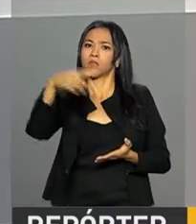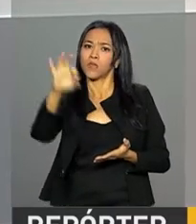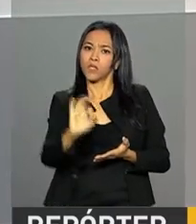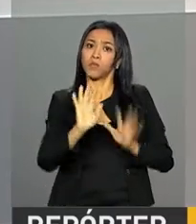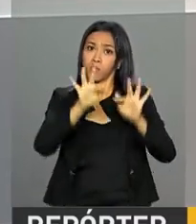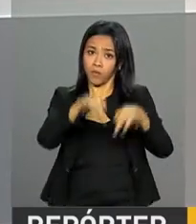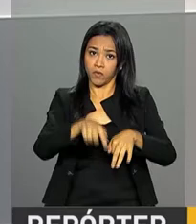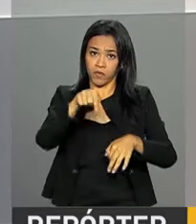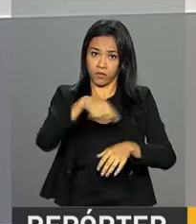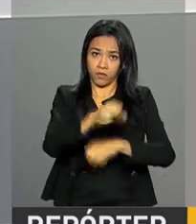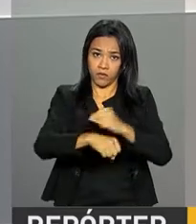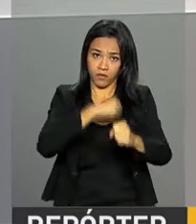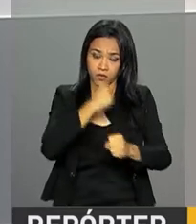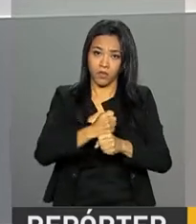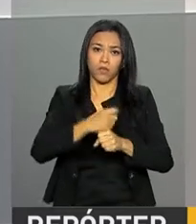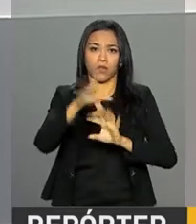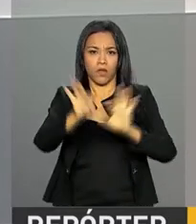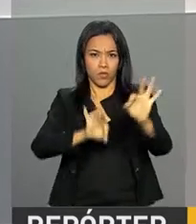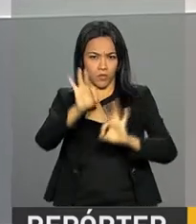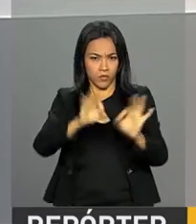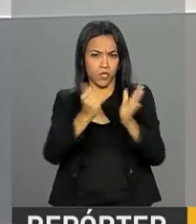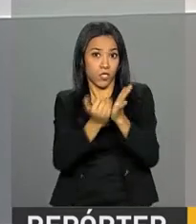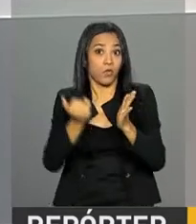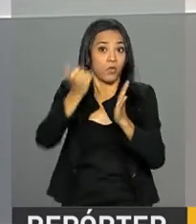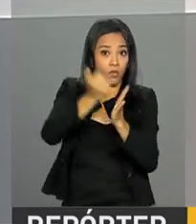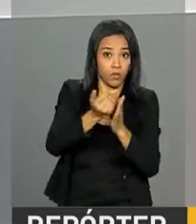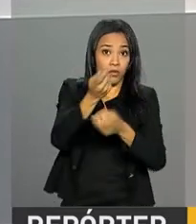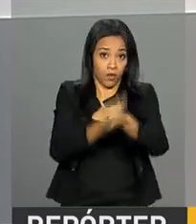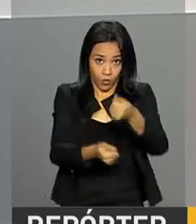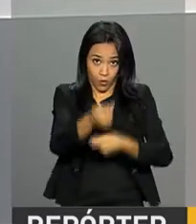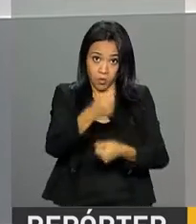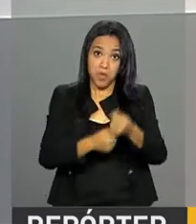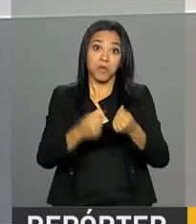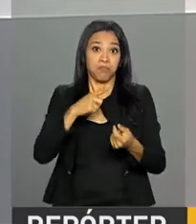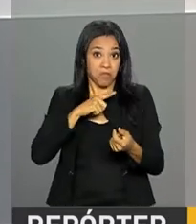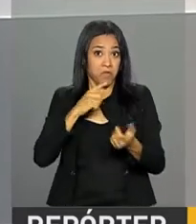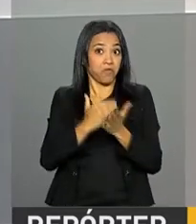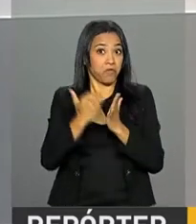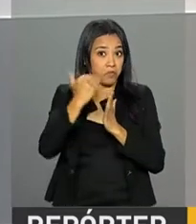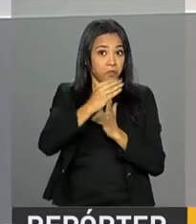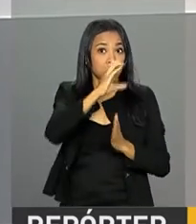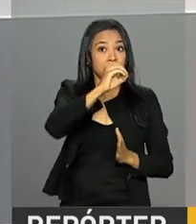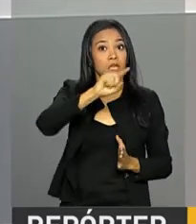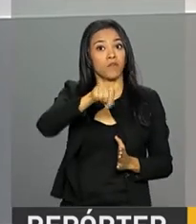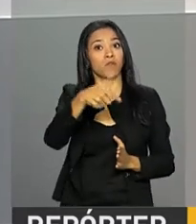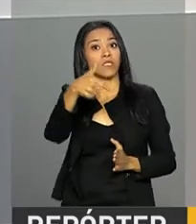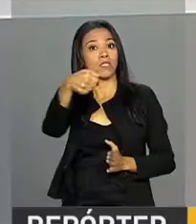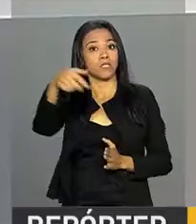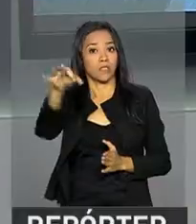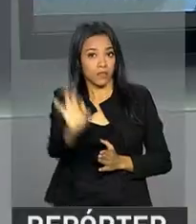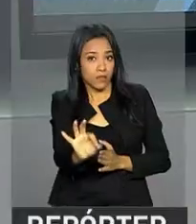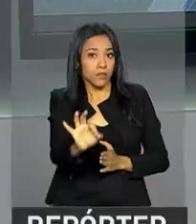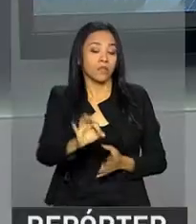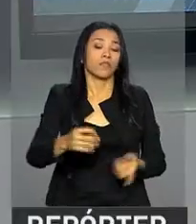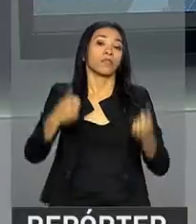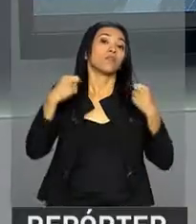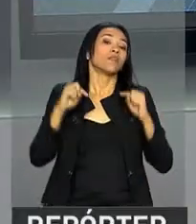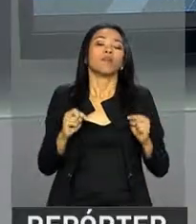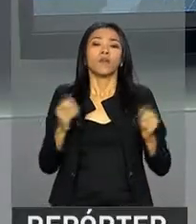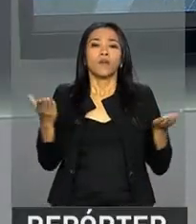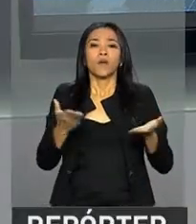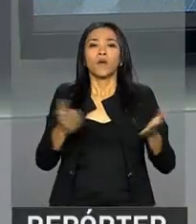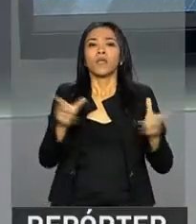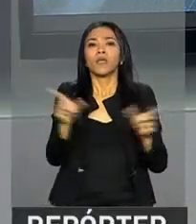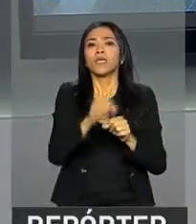final deste ano a projeção de crescimento da economia o nome foi elevada para 0,7 por cento e o índice de